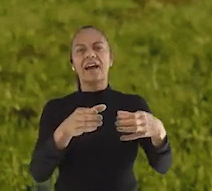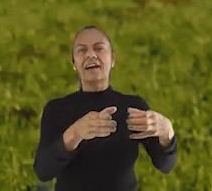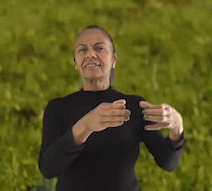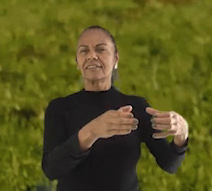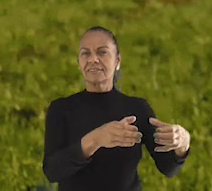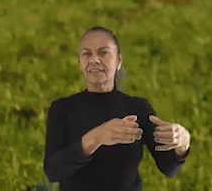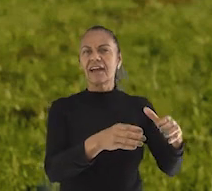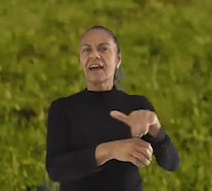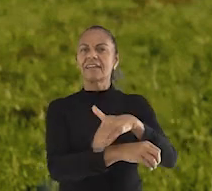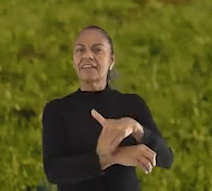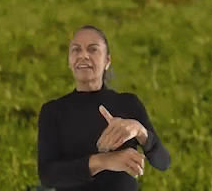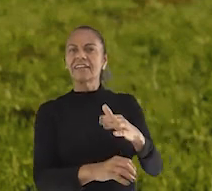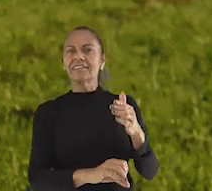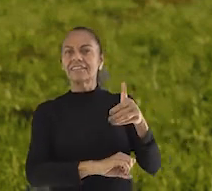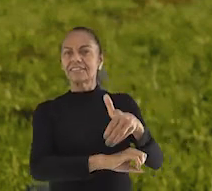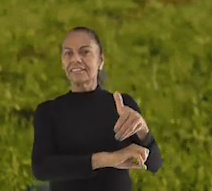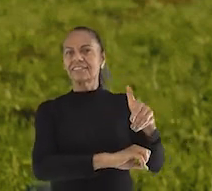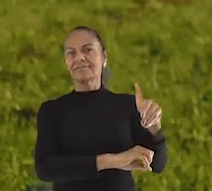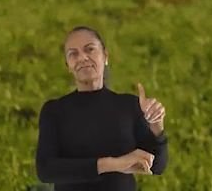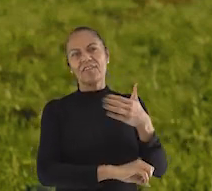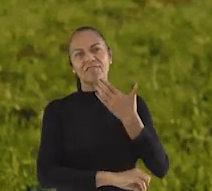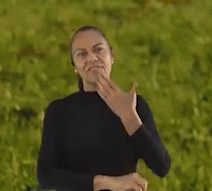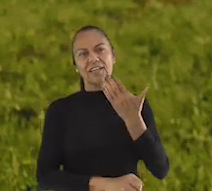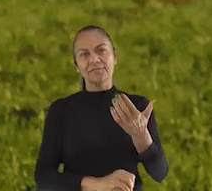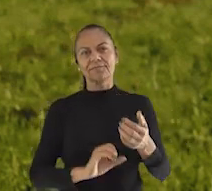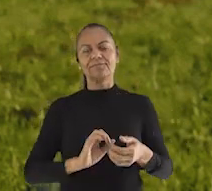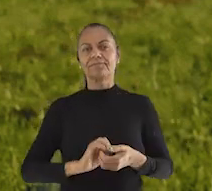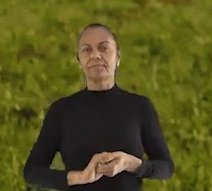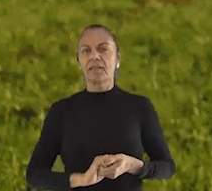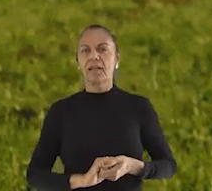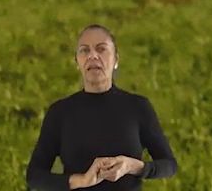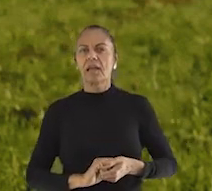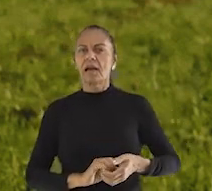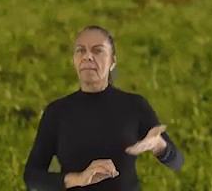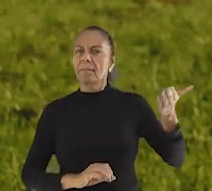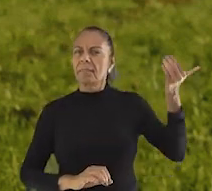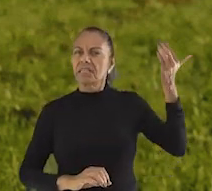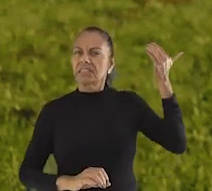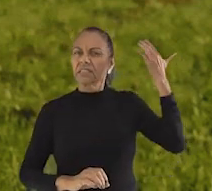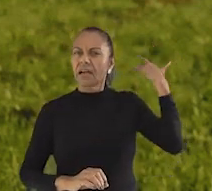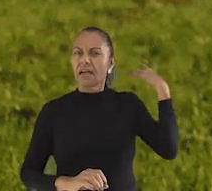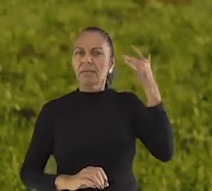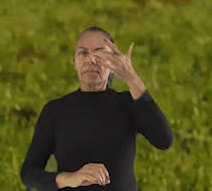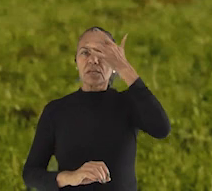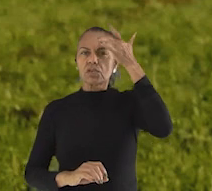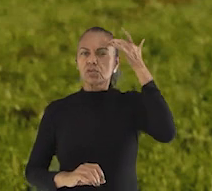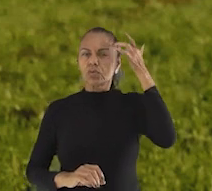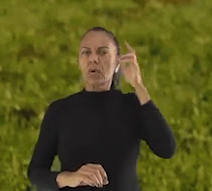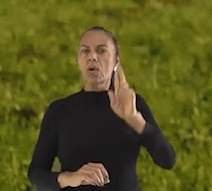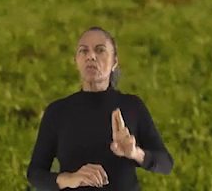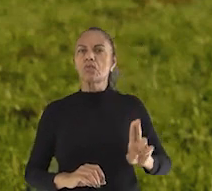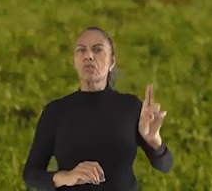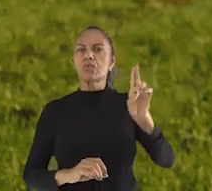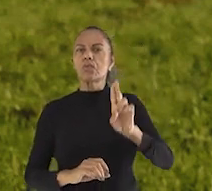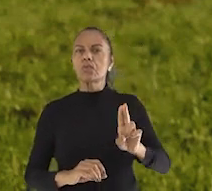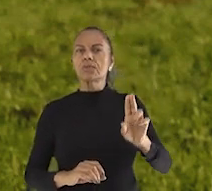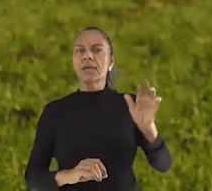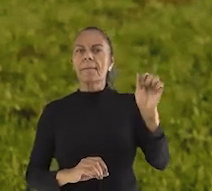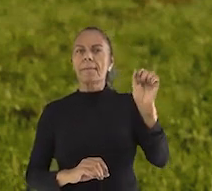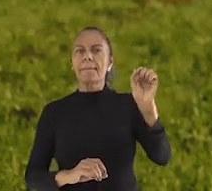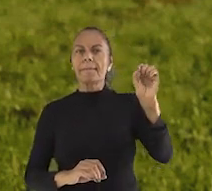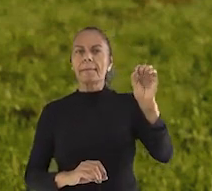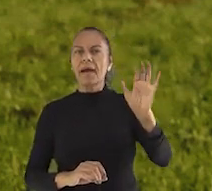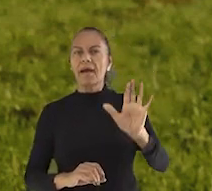endereços. Antigamente, as pessoas usavam mapas de papel para conseguirem viajar entre os estados.